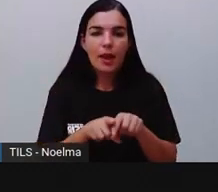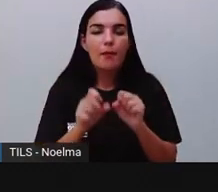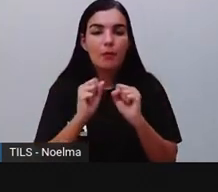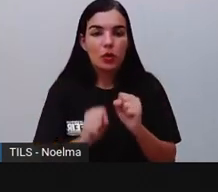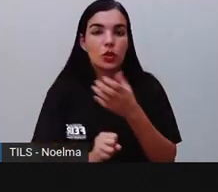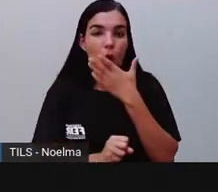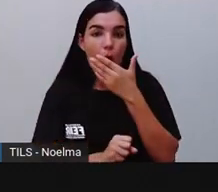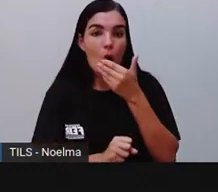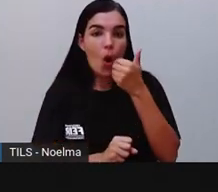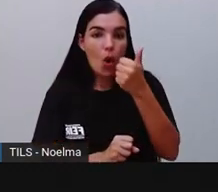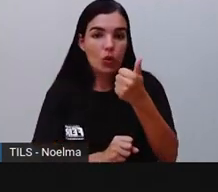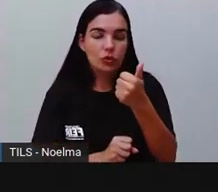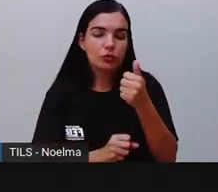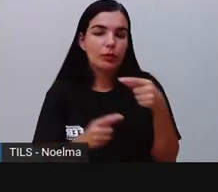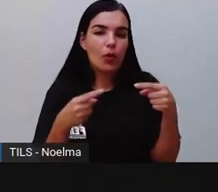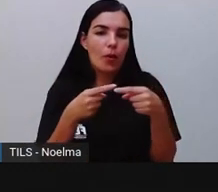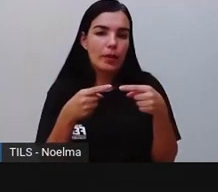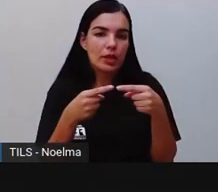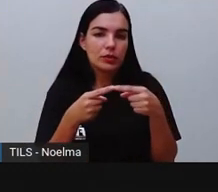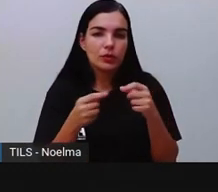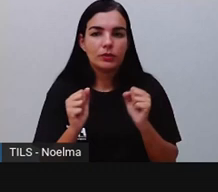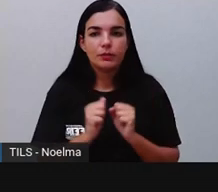trabalhar combinações possíveis.